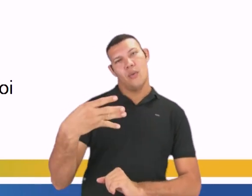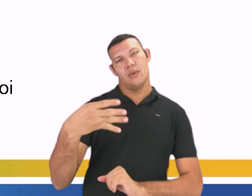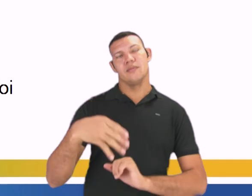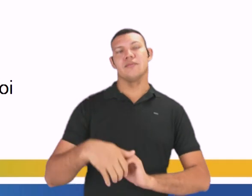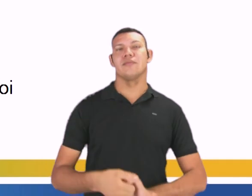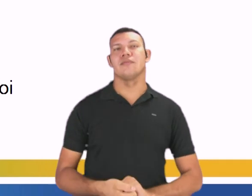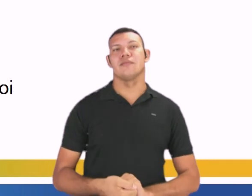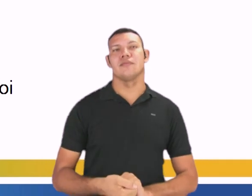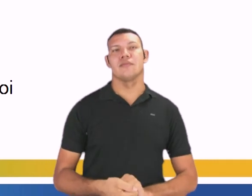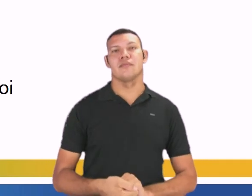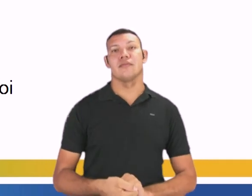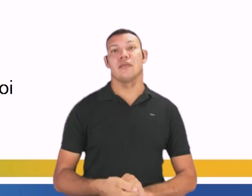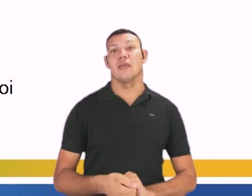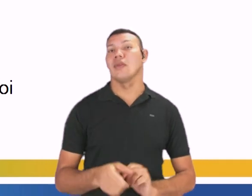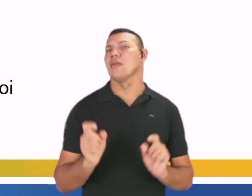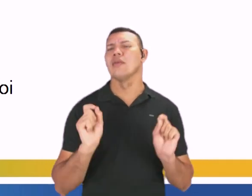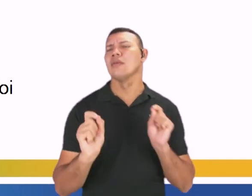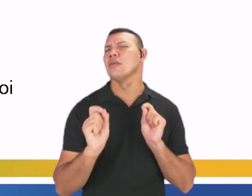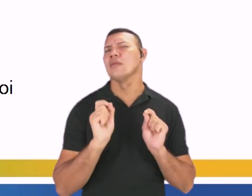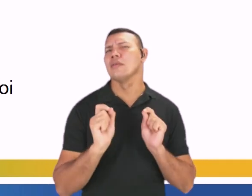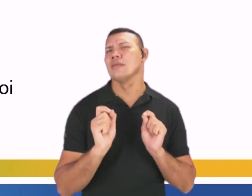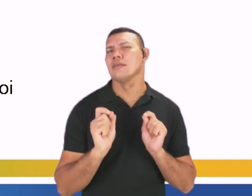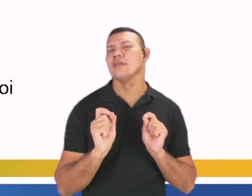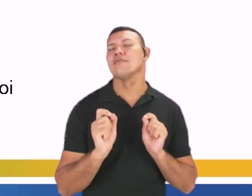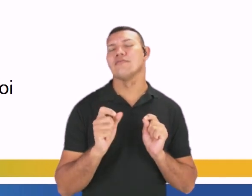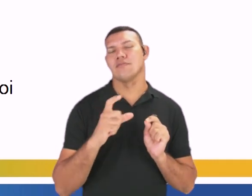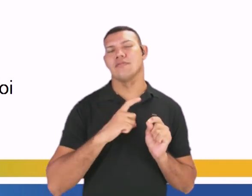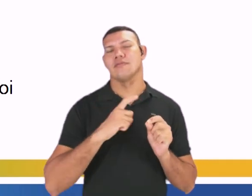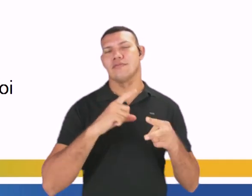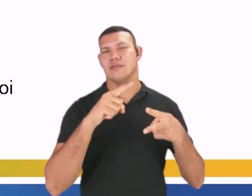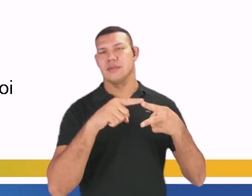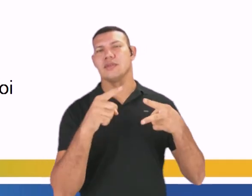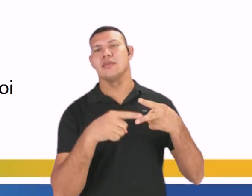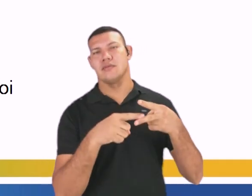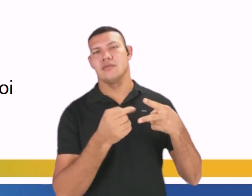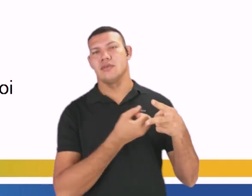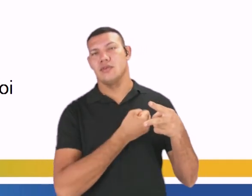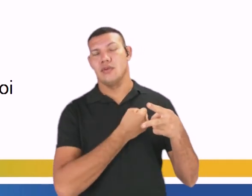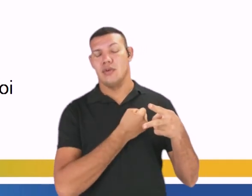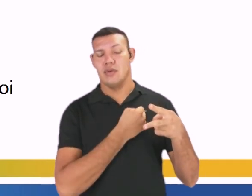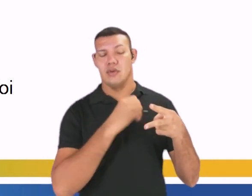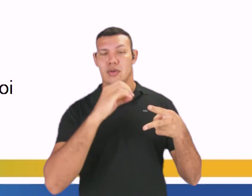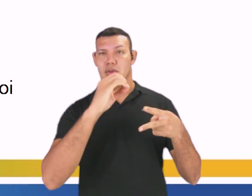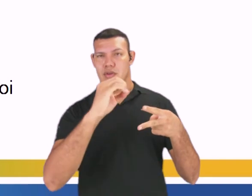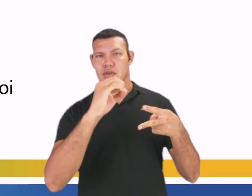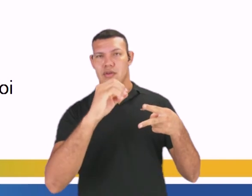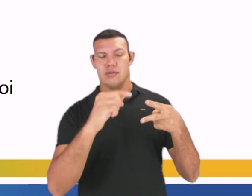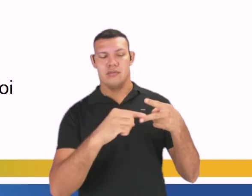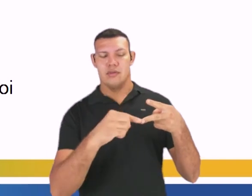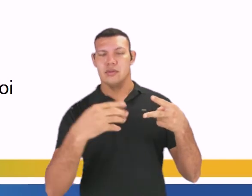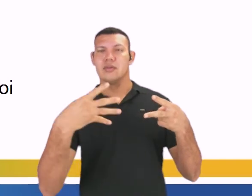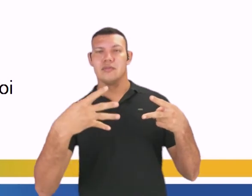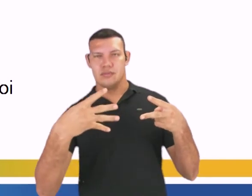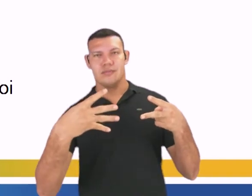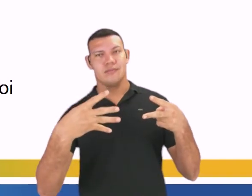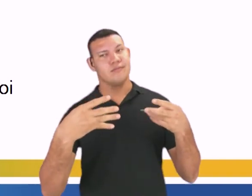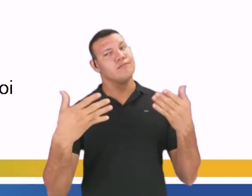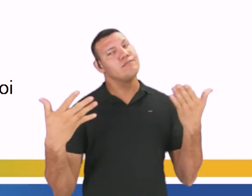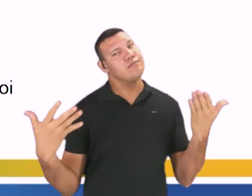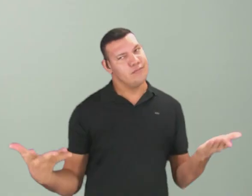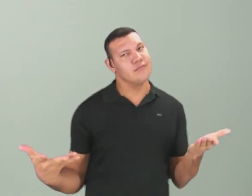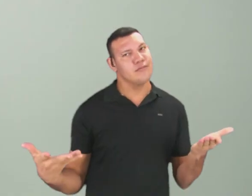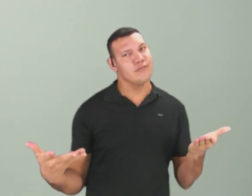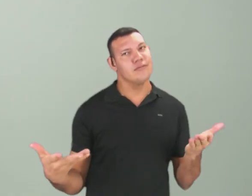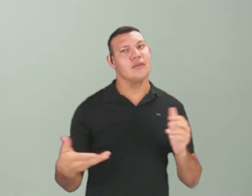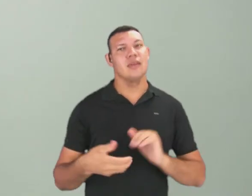4. Isso implica dizer que nós temos duas soluções, o 0 e o 4. Daí,